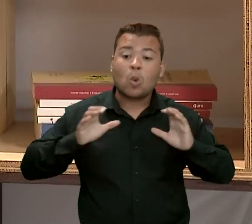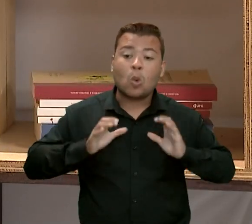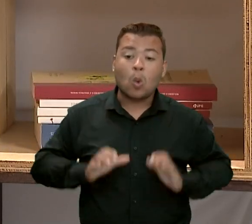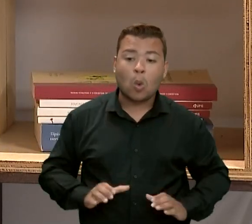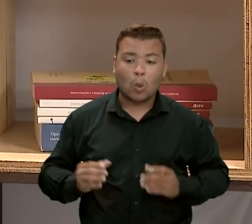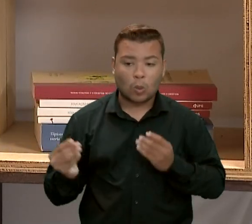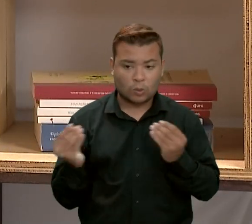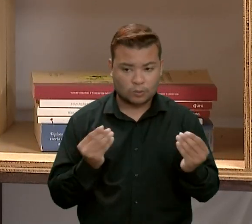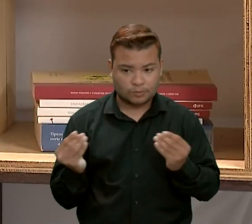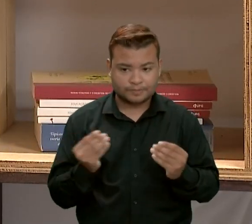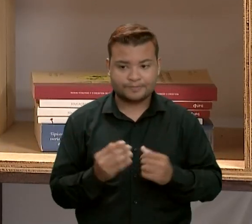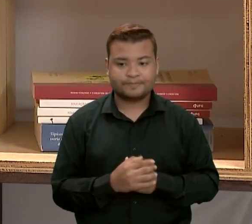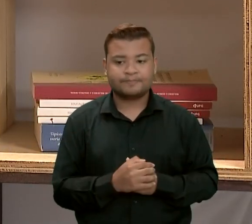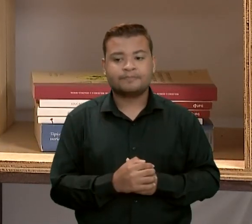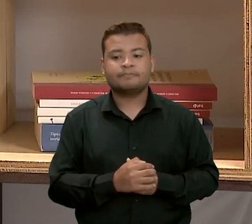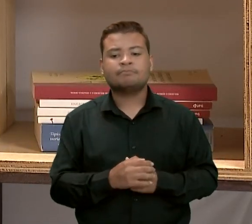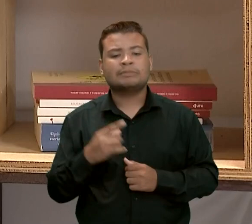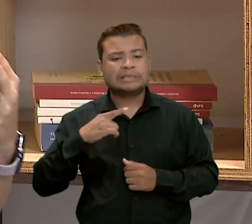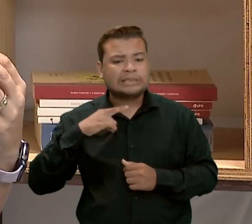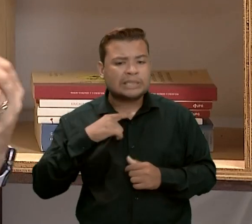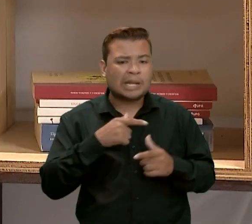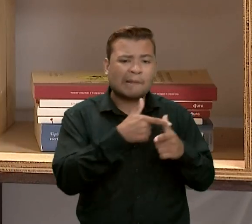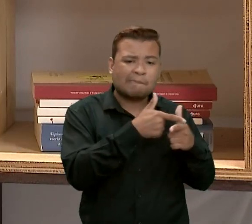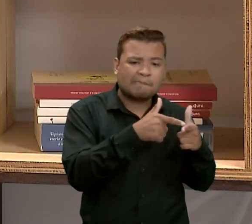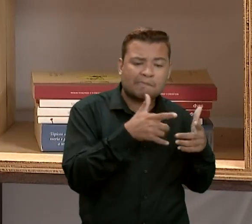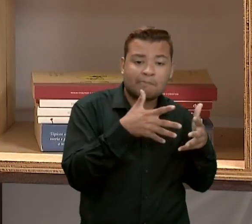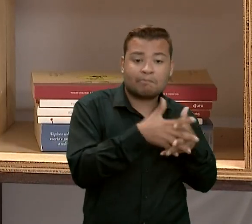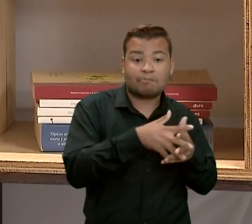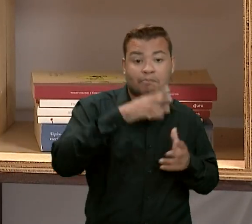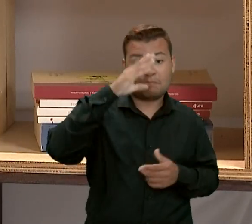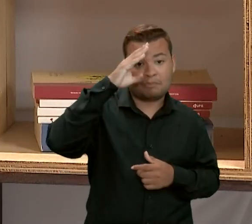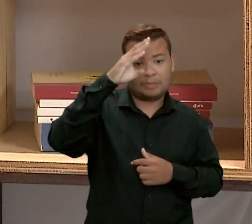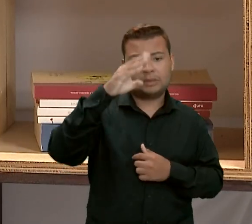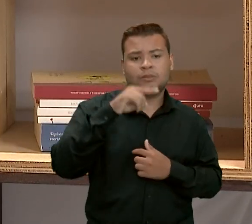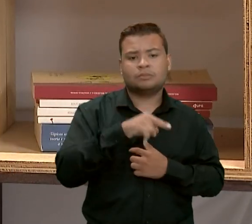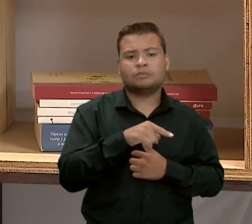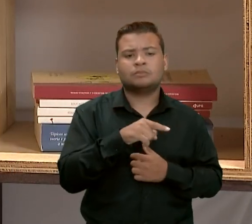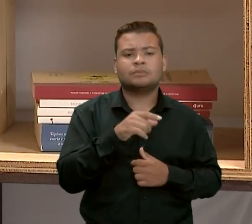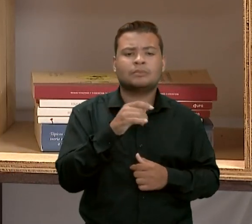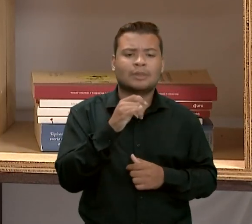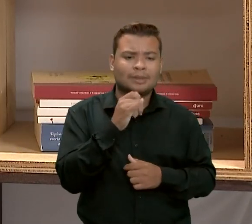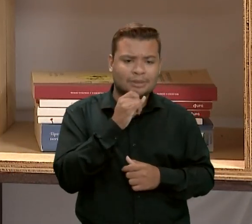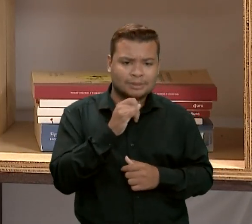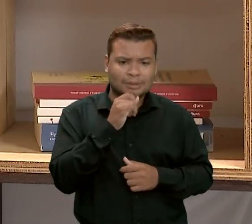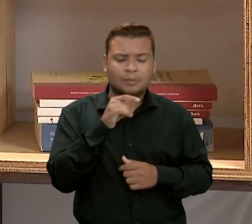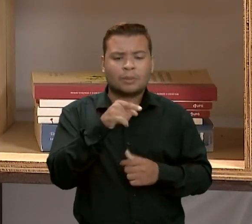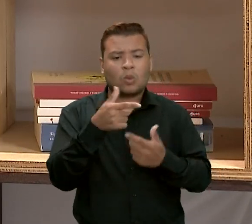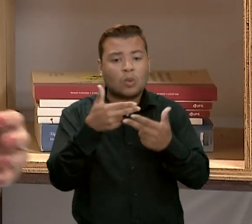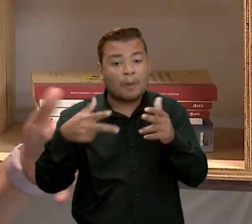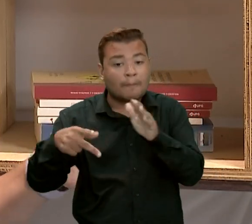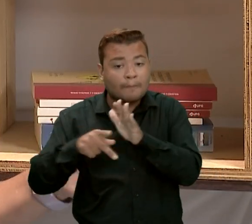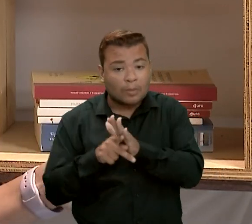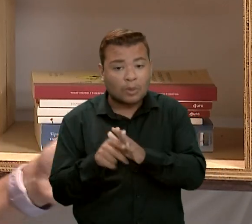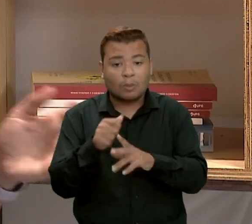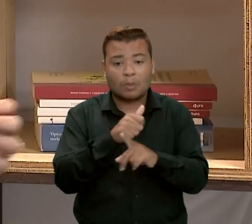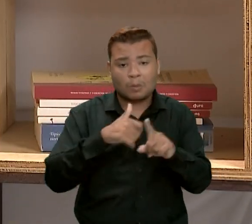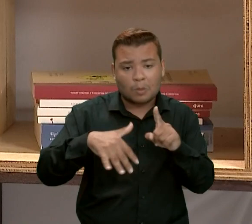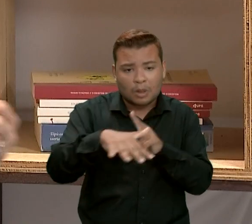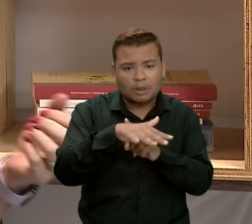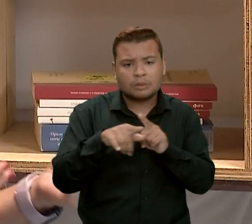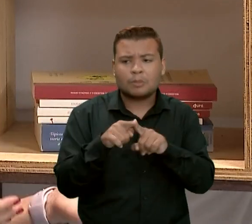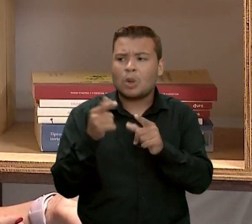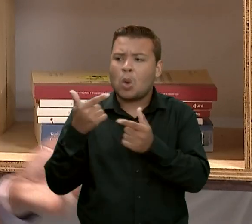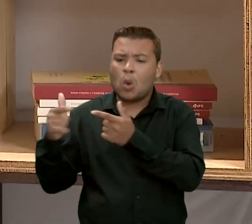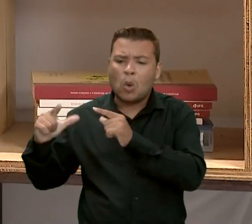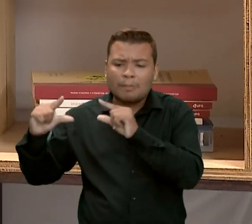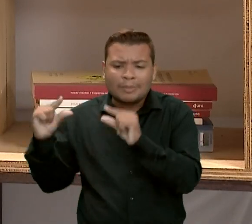e a gente vai do mais complicado, que seria quando a gente começa a pensar questões ambientais e tudo mais, a questões mínimas. Hoje as